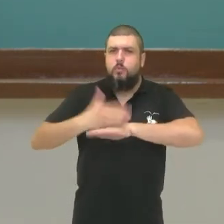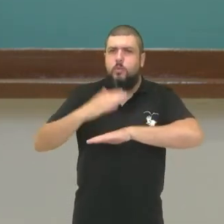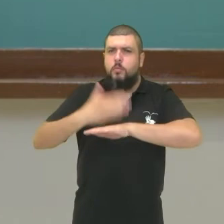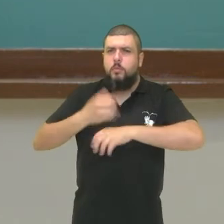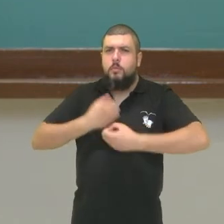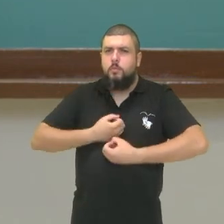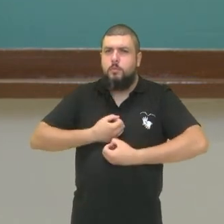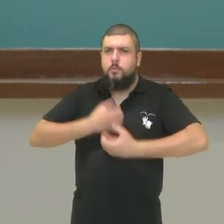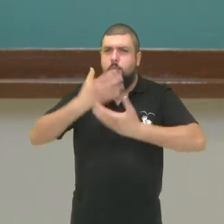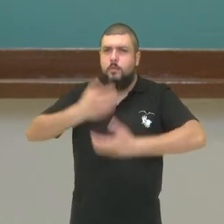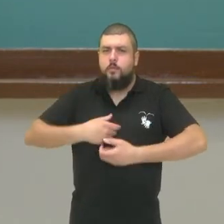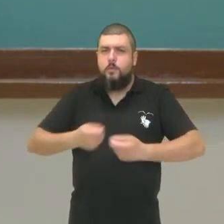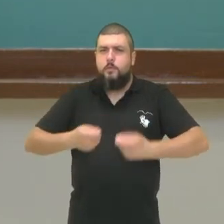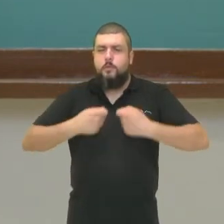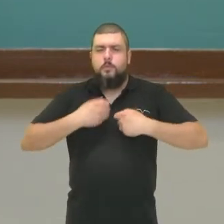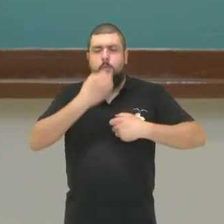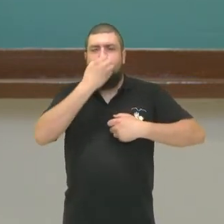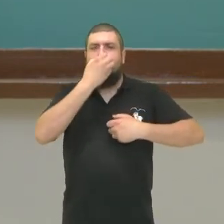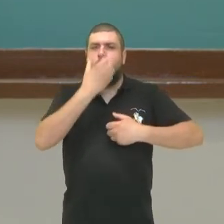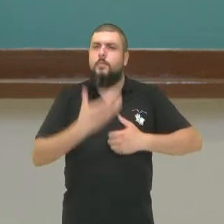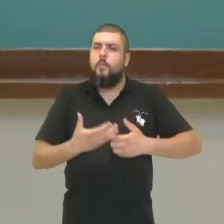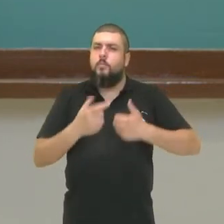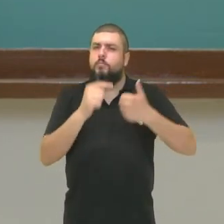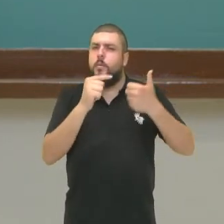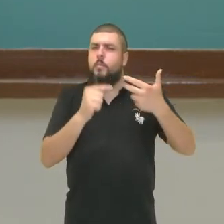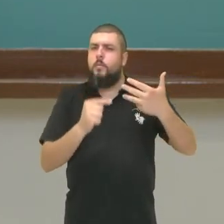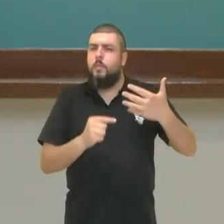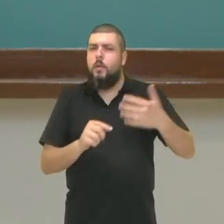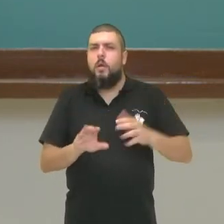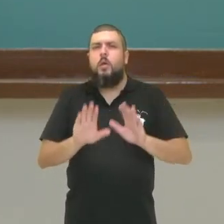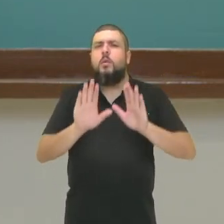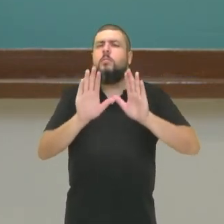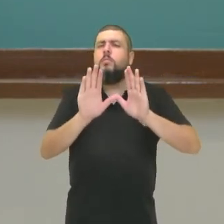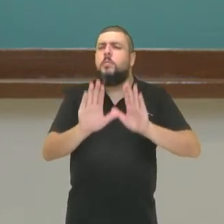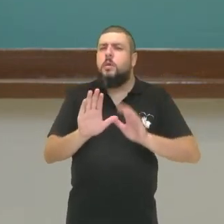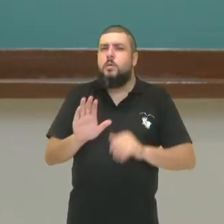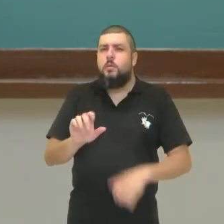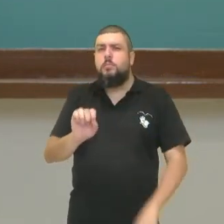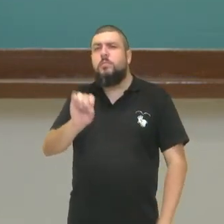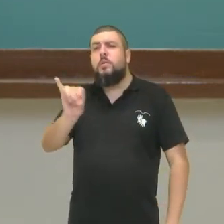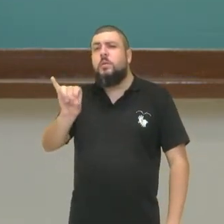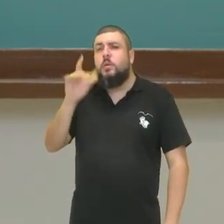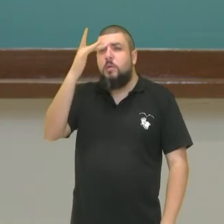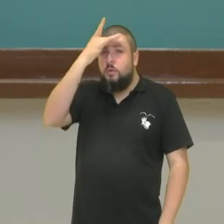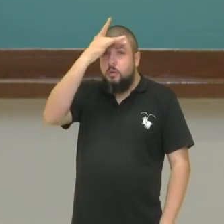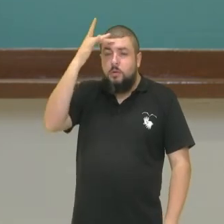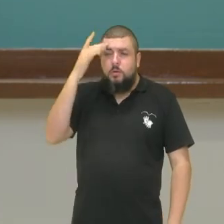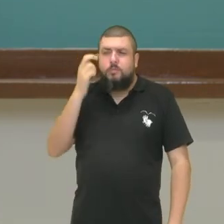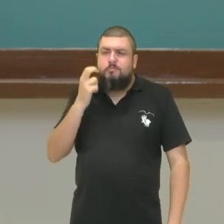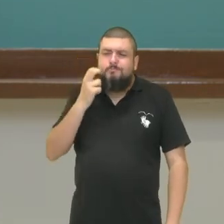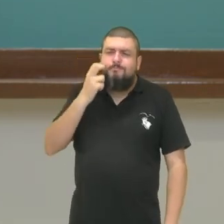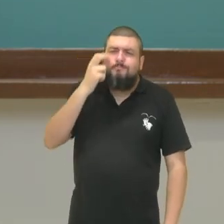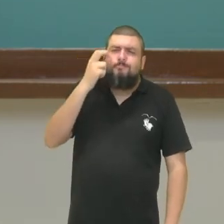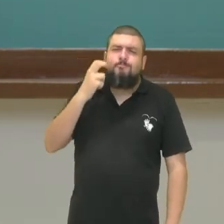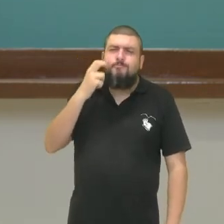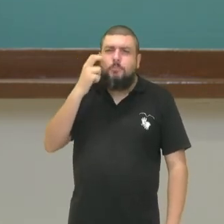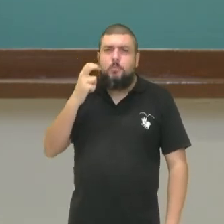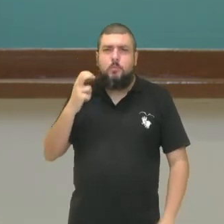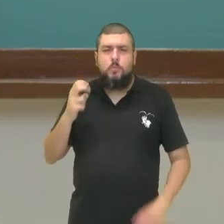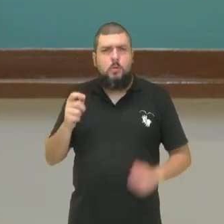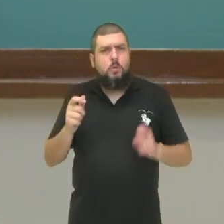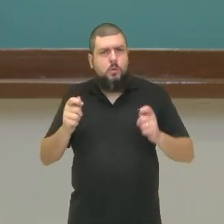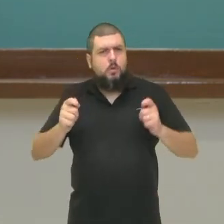seus praticantes. Mas e se uma pessoa for tímida, que é o que nós acabamos de falar? Será que ela